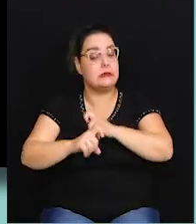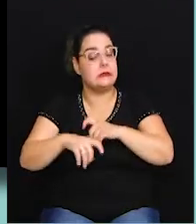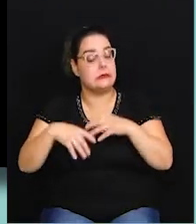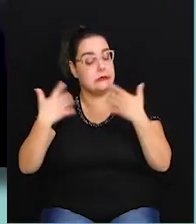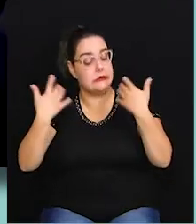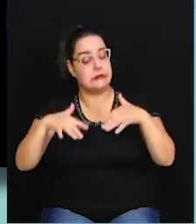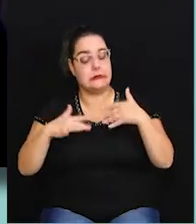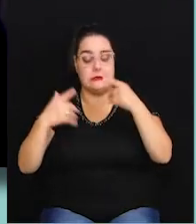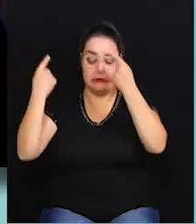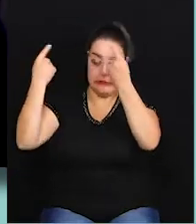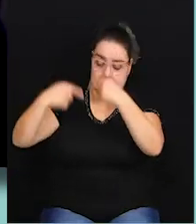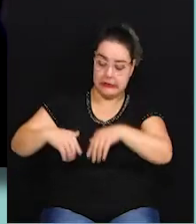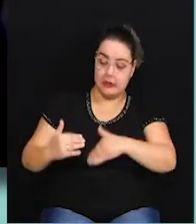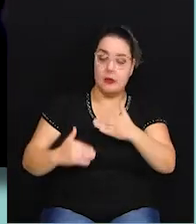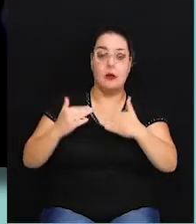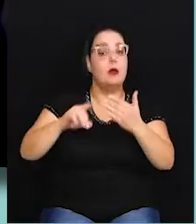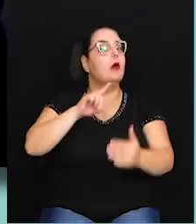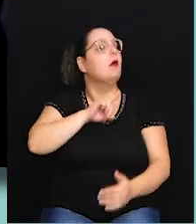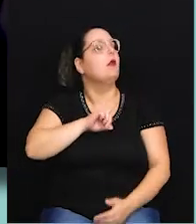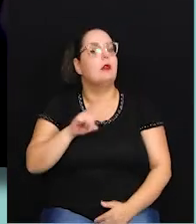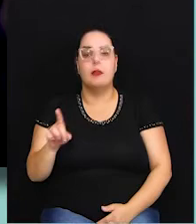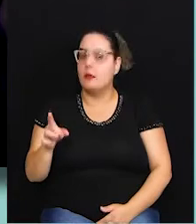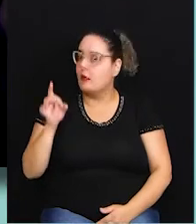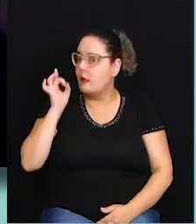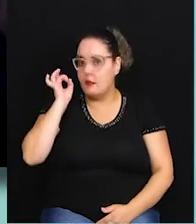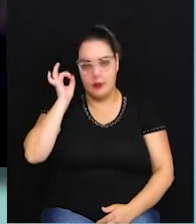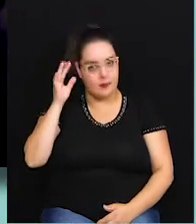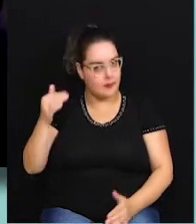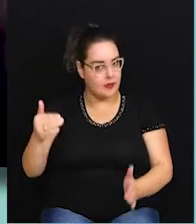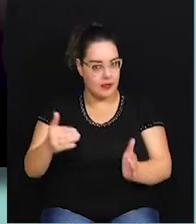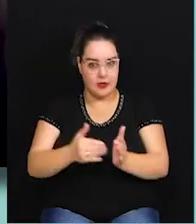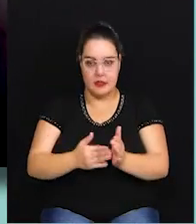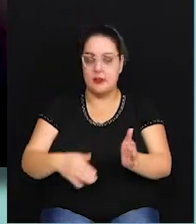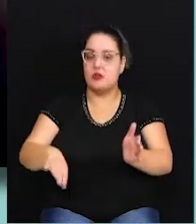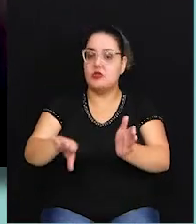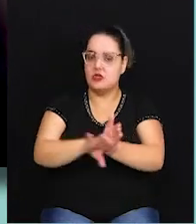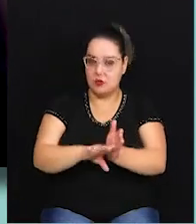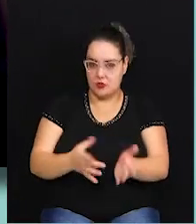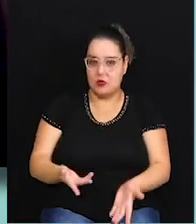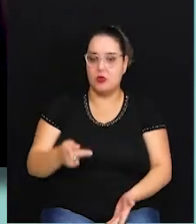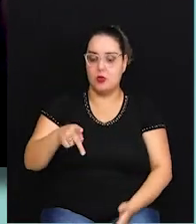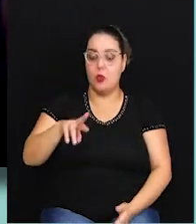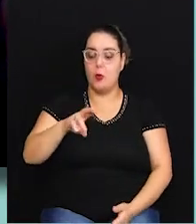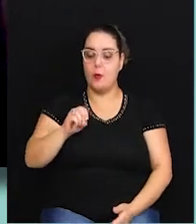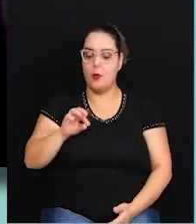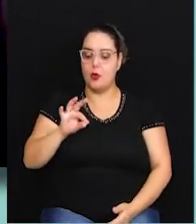muitos desafios no desenvolvimento. Não foi fácil até chegarmos no